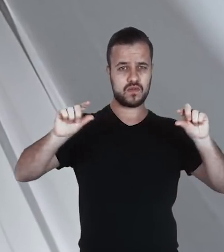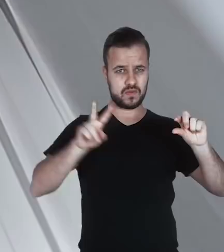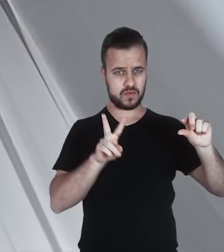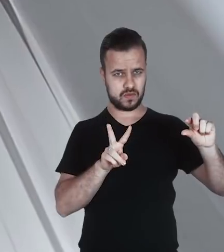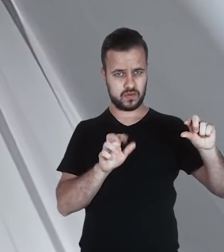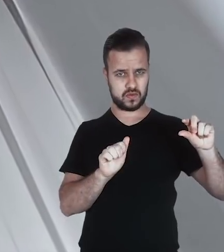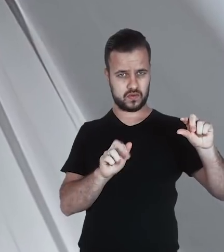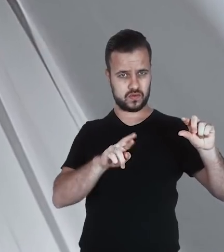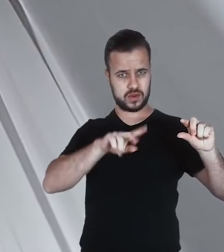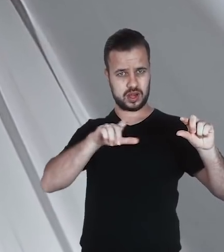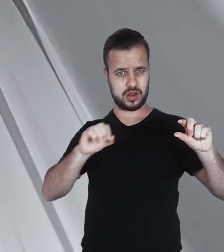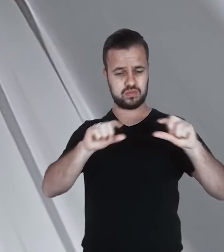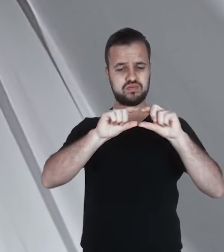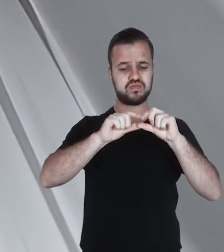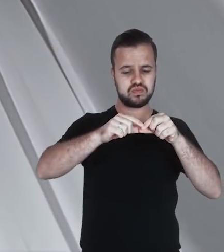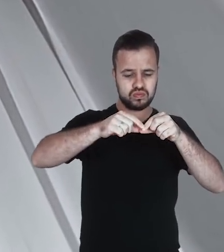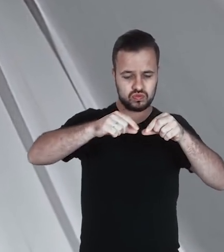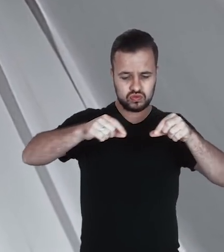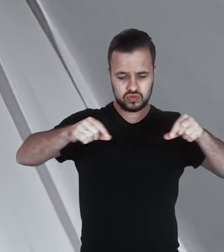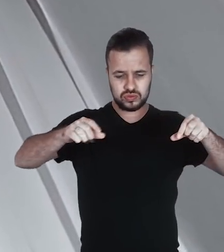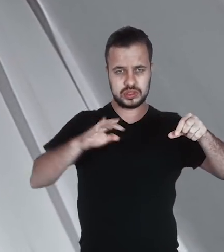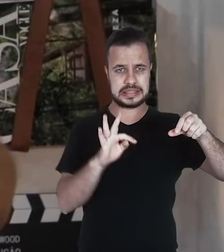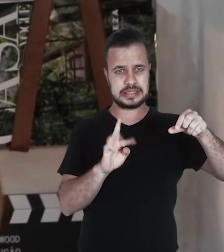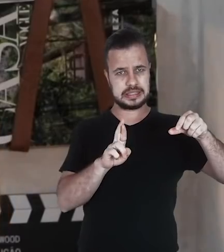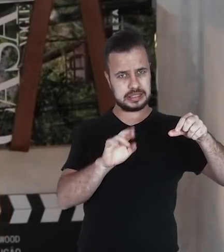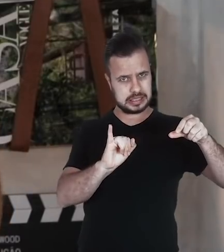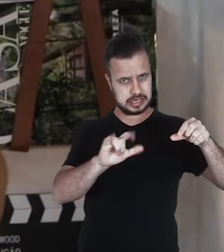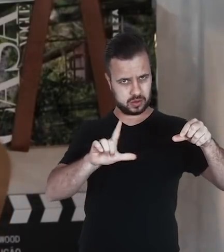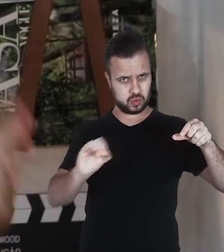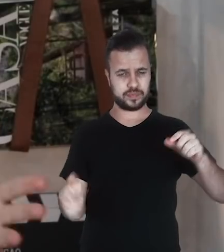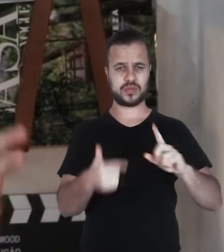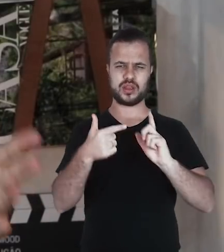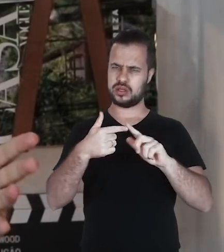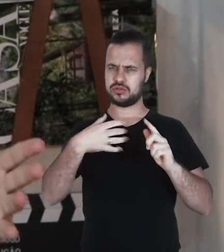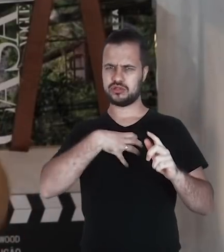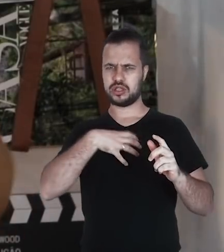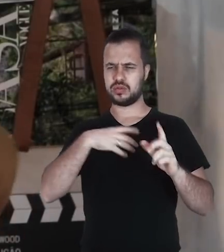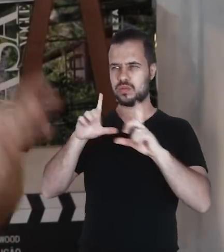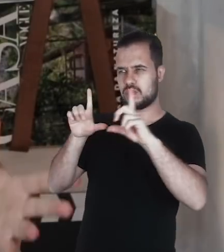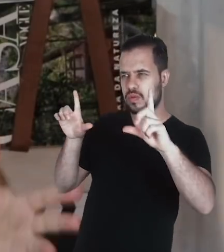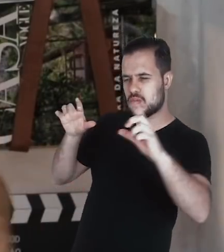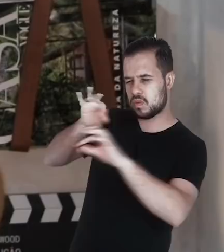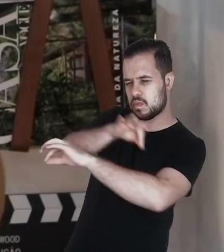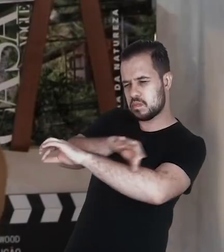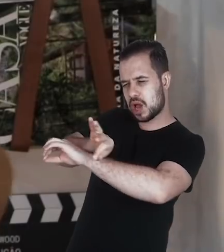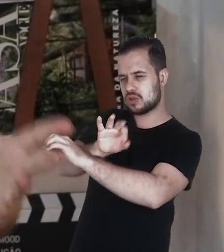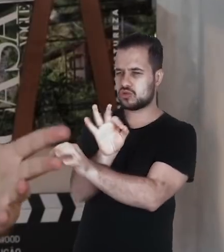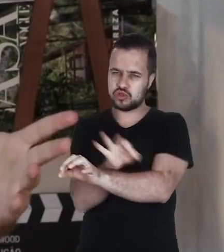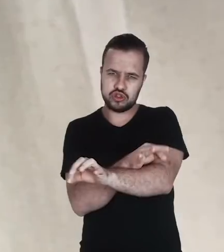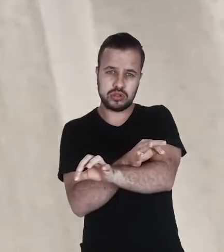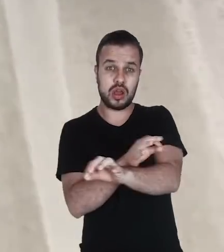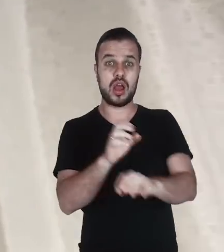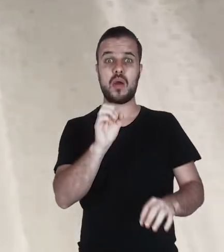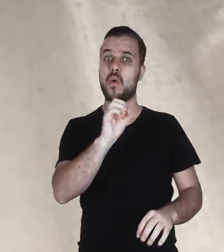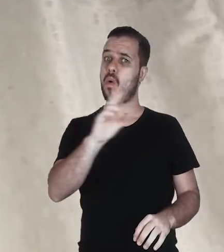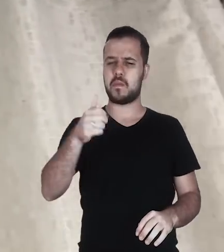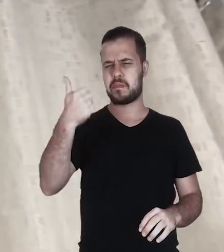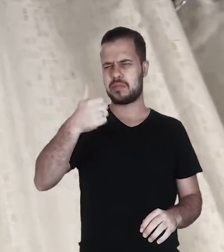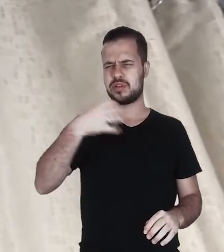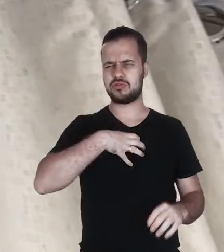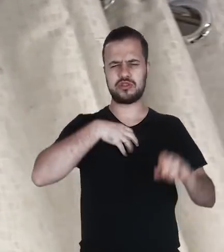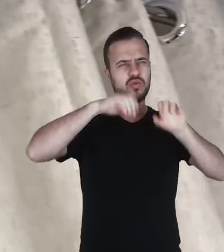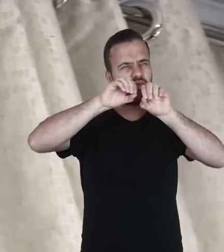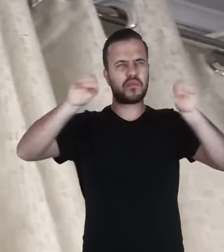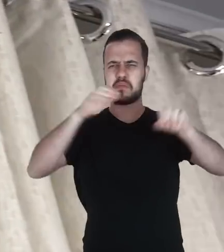trilhos. Os trilhos normalmente são mais usados em cortinas feitas sob medidas. Já os varões são muito mais práticos porque você